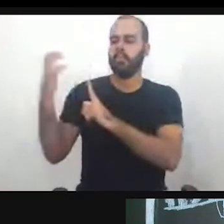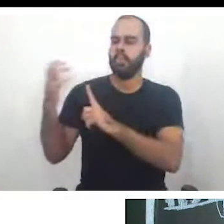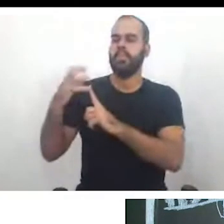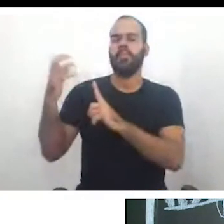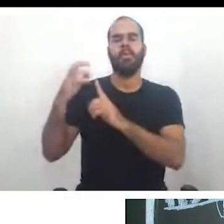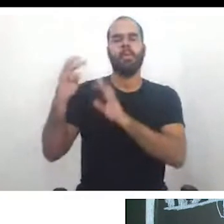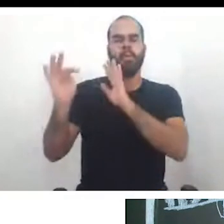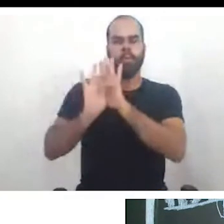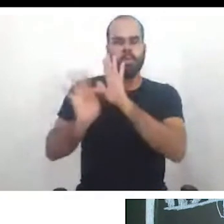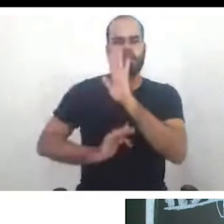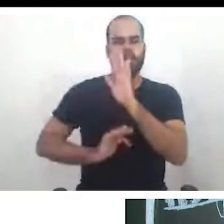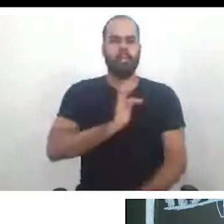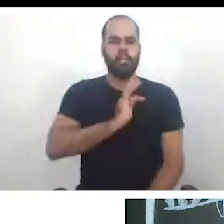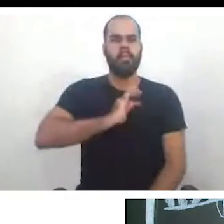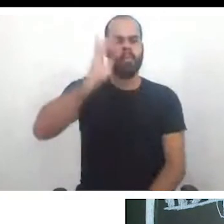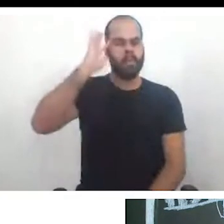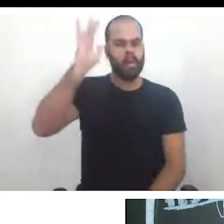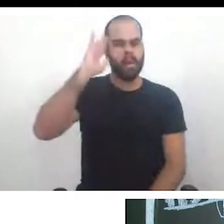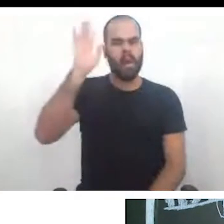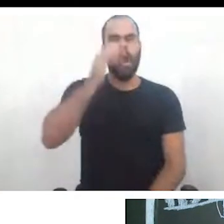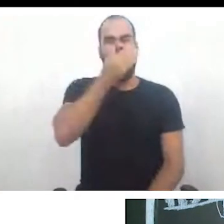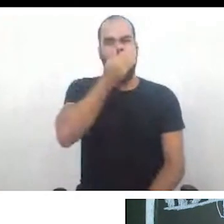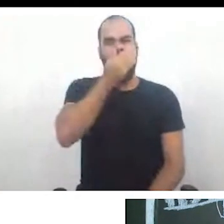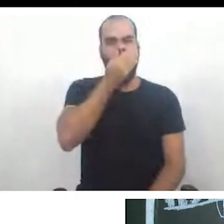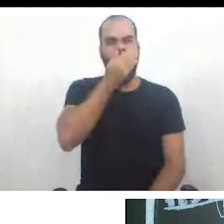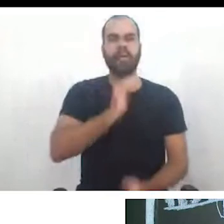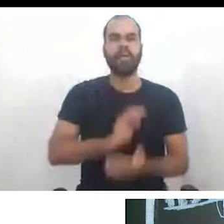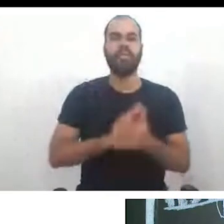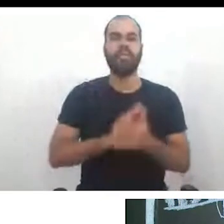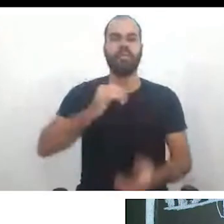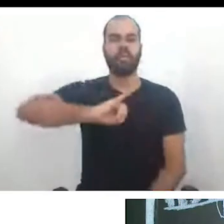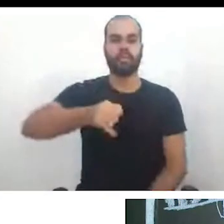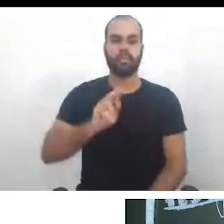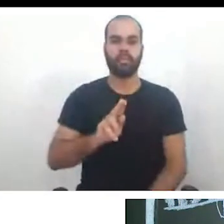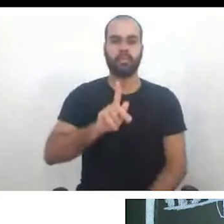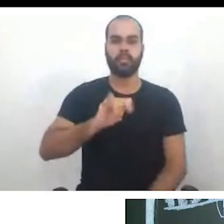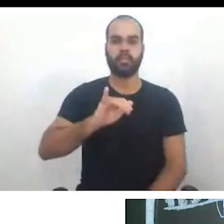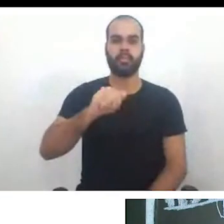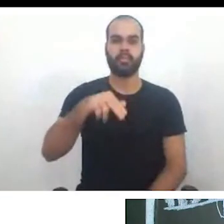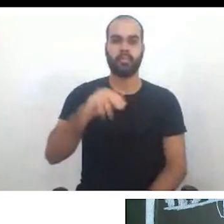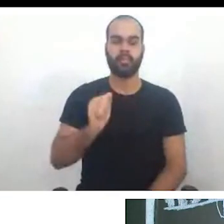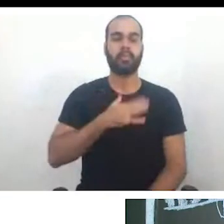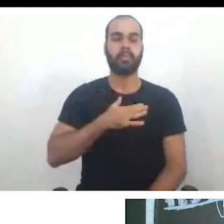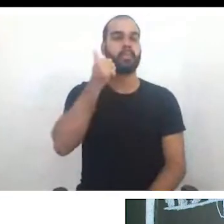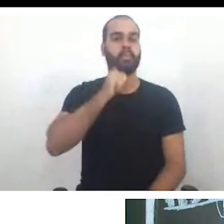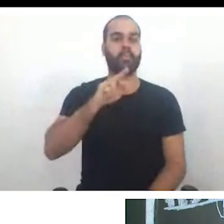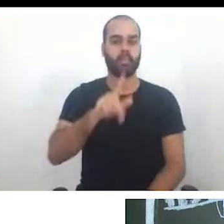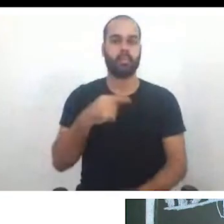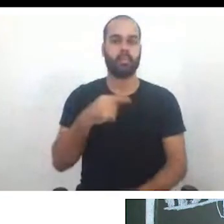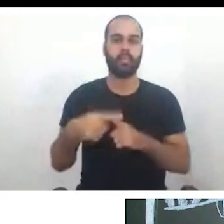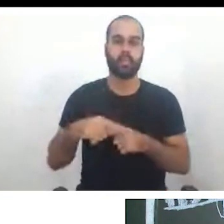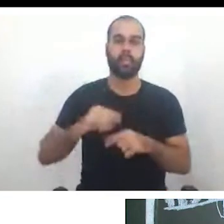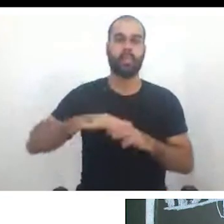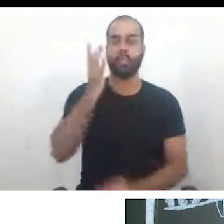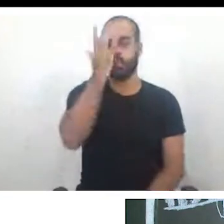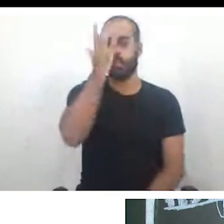irmã, então ficou até mais fácil, porque a gente consegue uma comunicação fácil. E aí, abro a palavra para você,